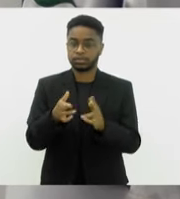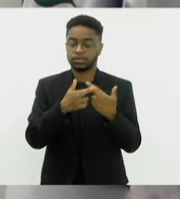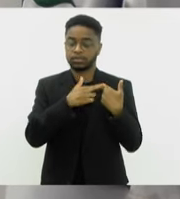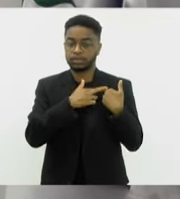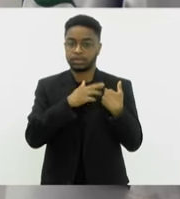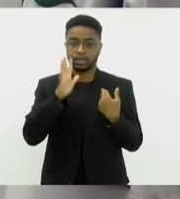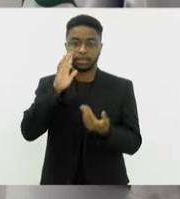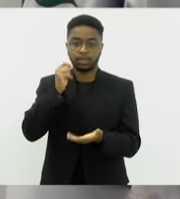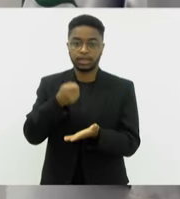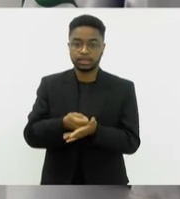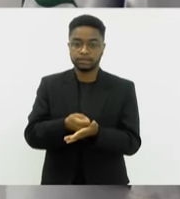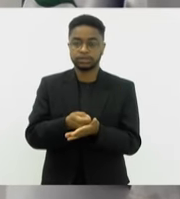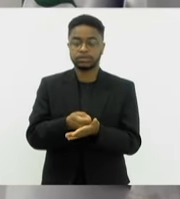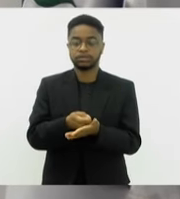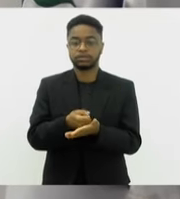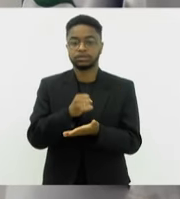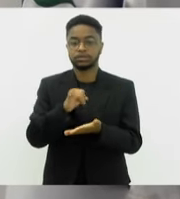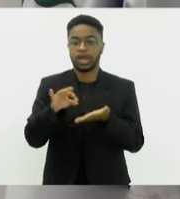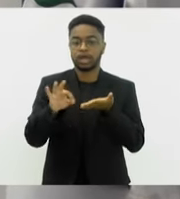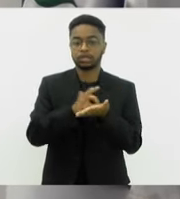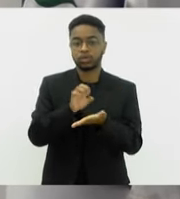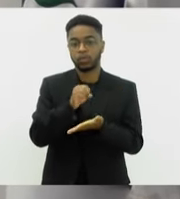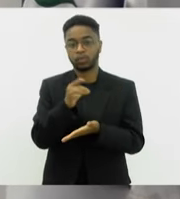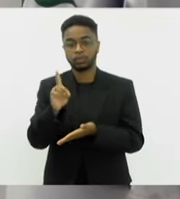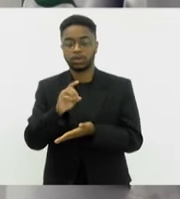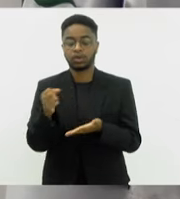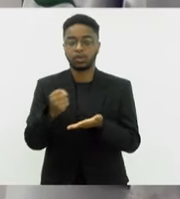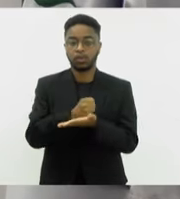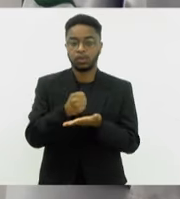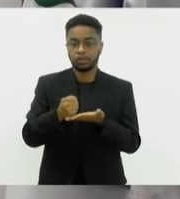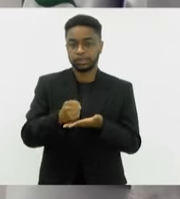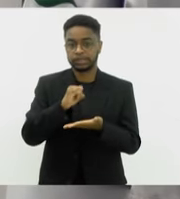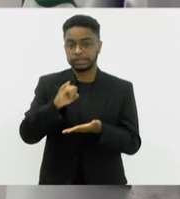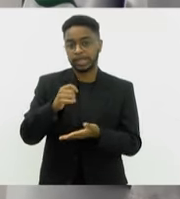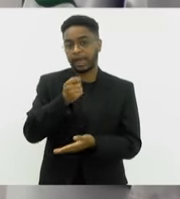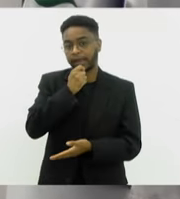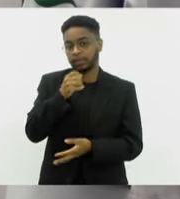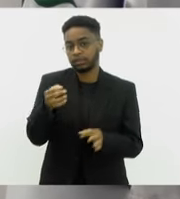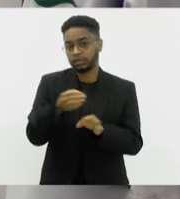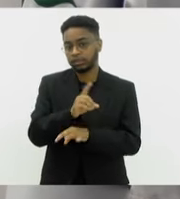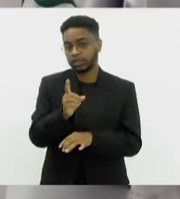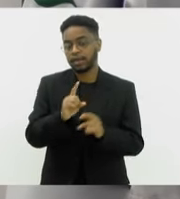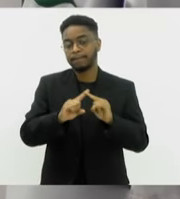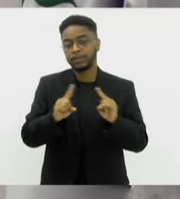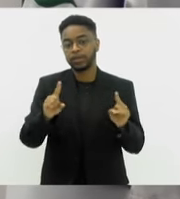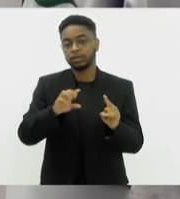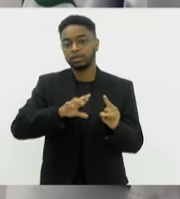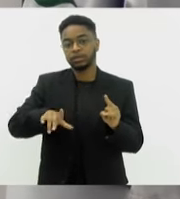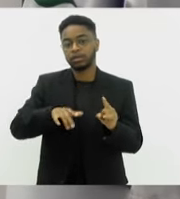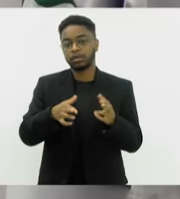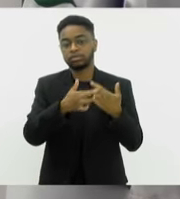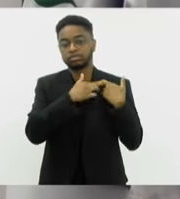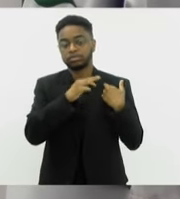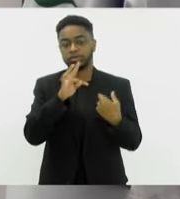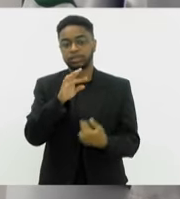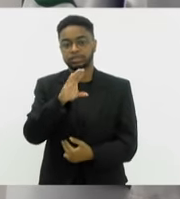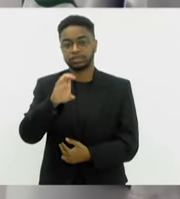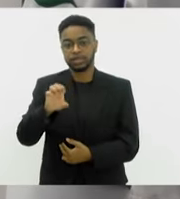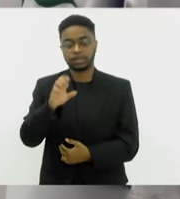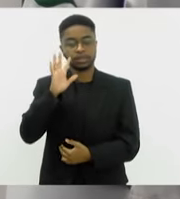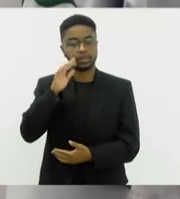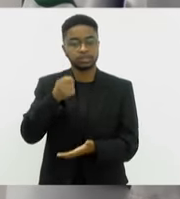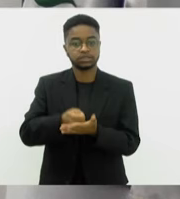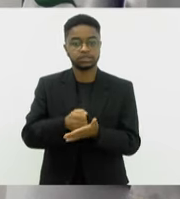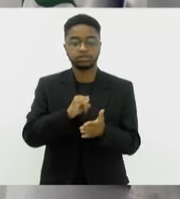decidir pela não assinatura de contratos que ainda não foram assinados, mas não cabe ao TCE decidir pela suspensão,